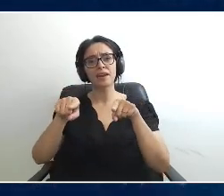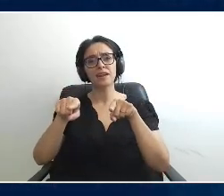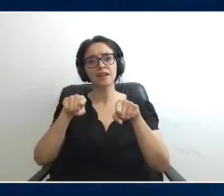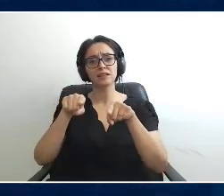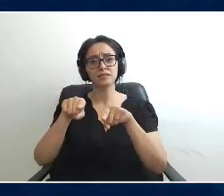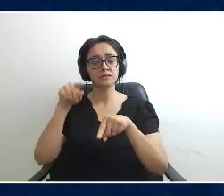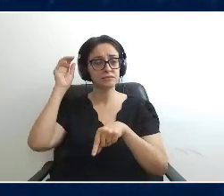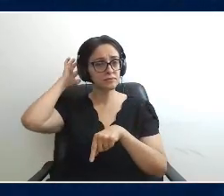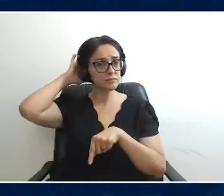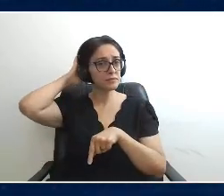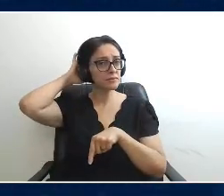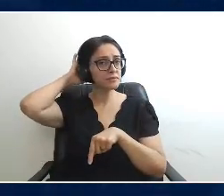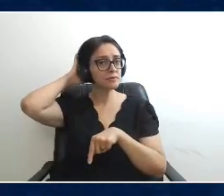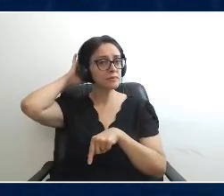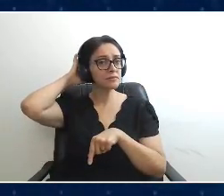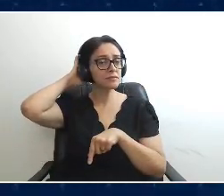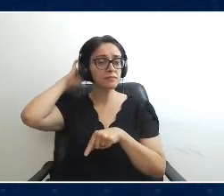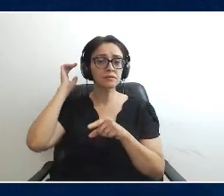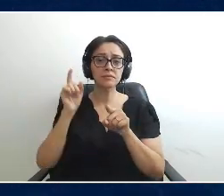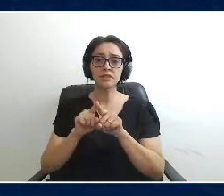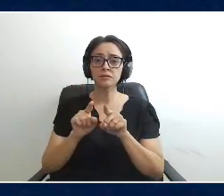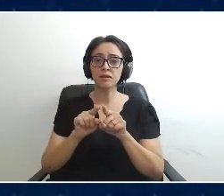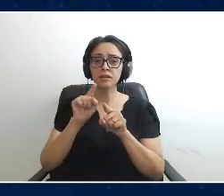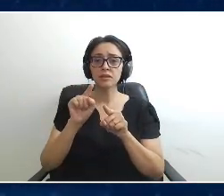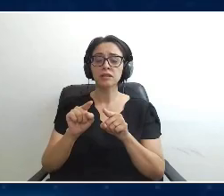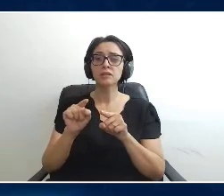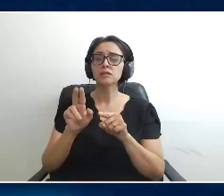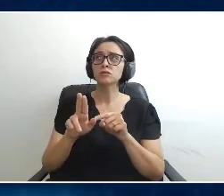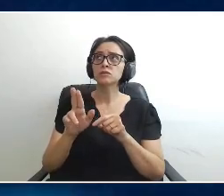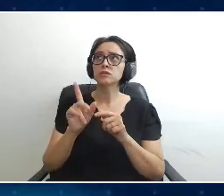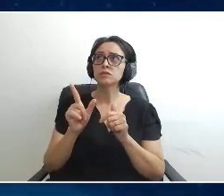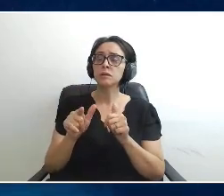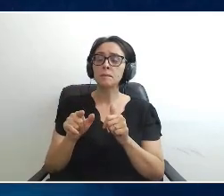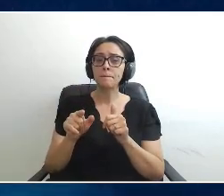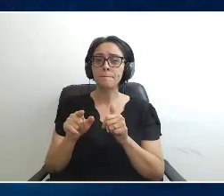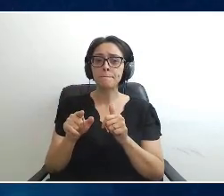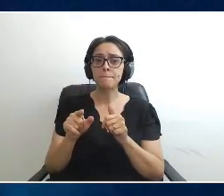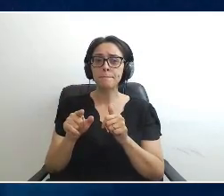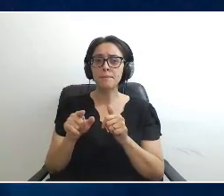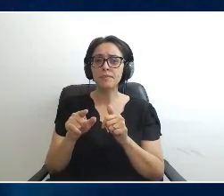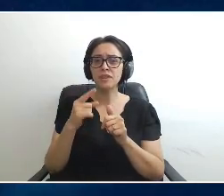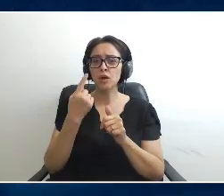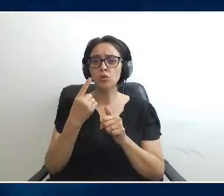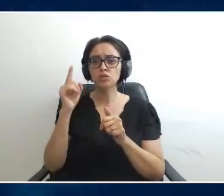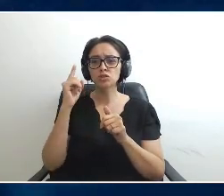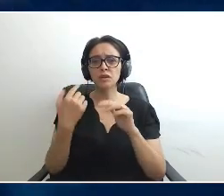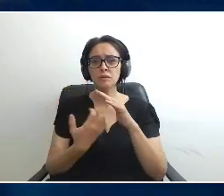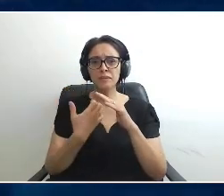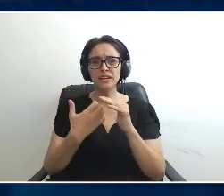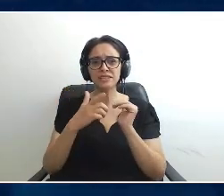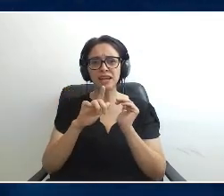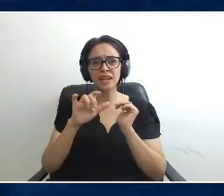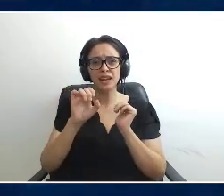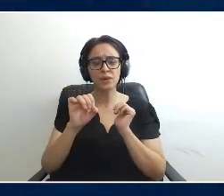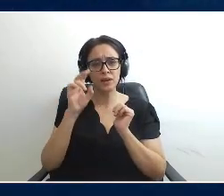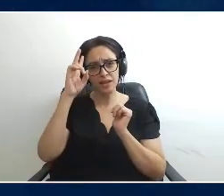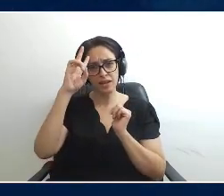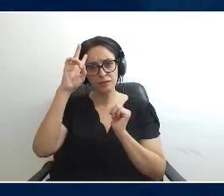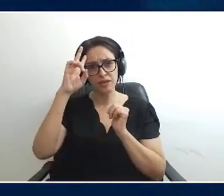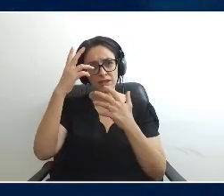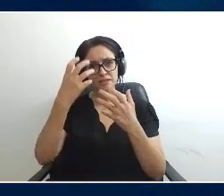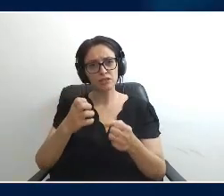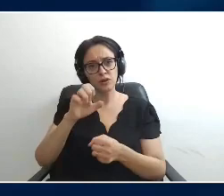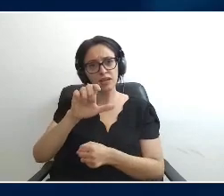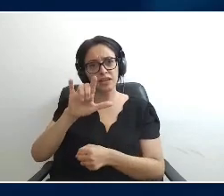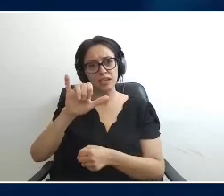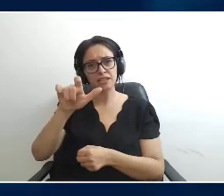Elixir. A gente tem, se eu não me engano... qual foi a última empresa, Léo, você lembra? Que adotou Elixir para